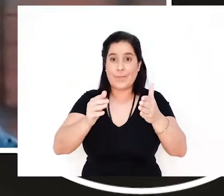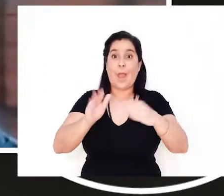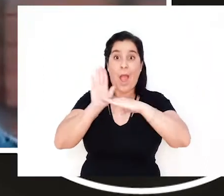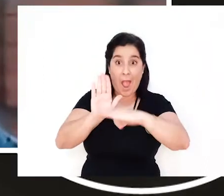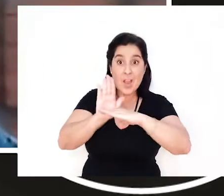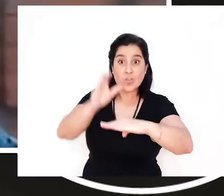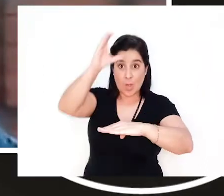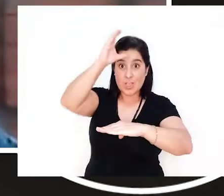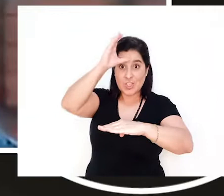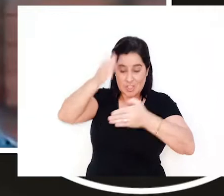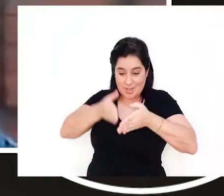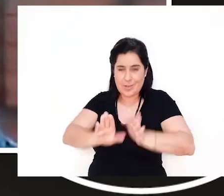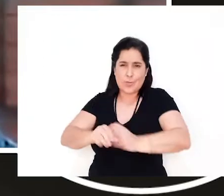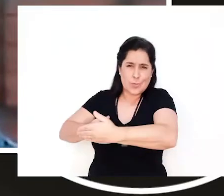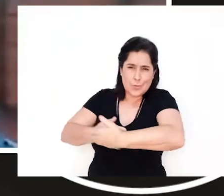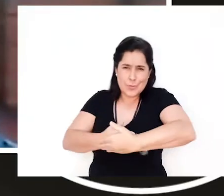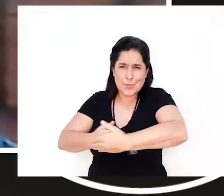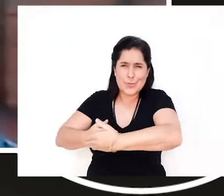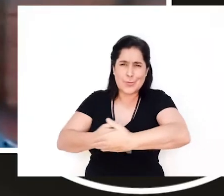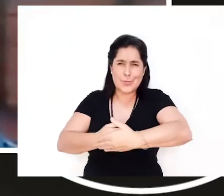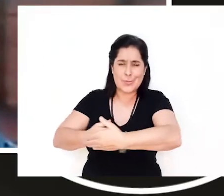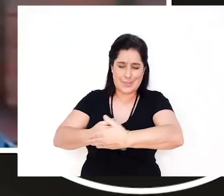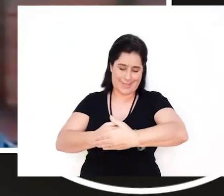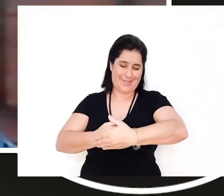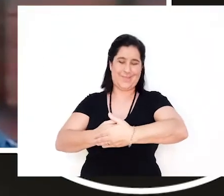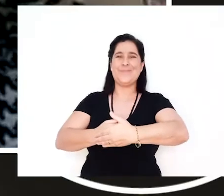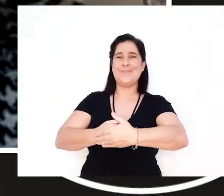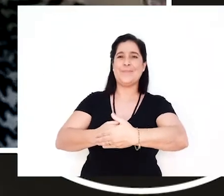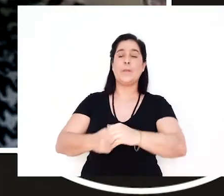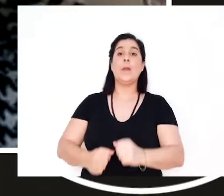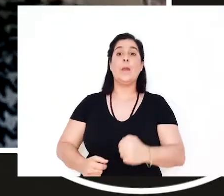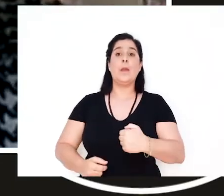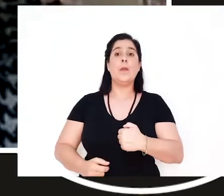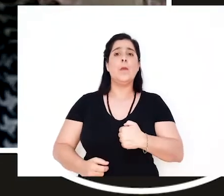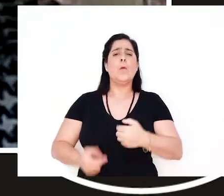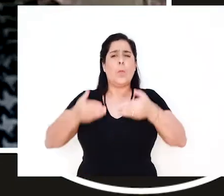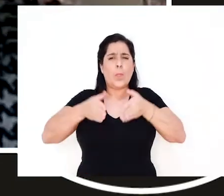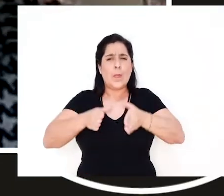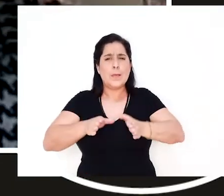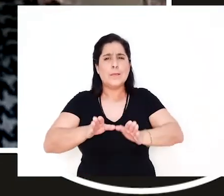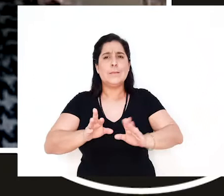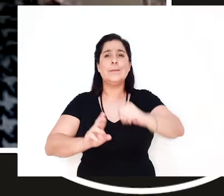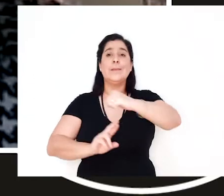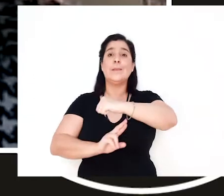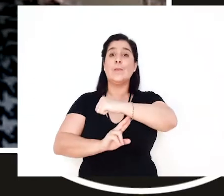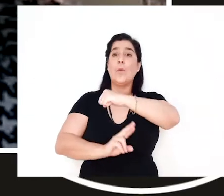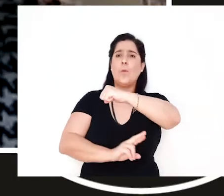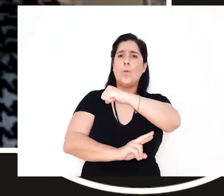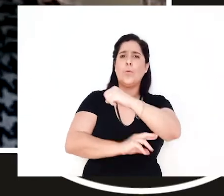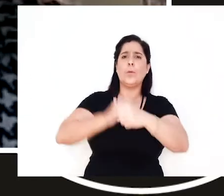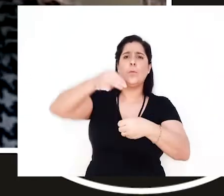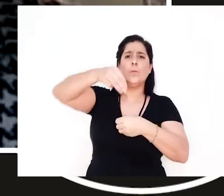série de místicas já desde então. Né? Eu nasci em Rondônia, num